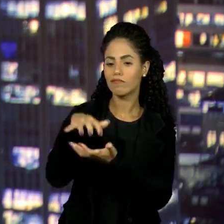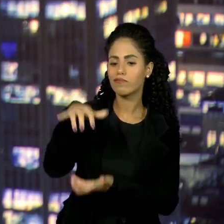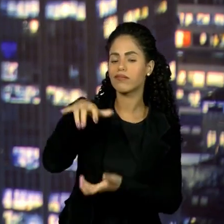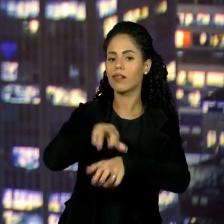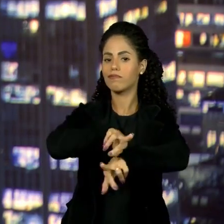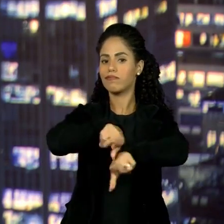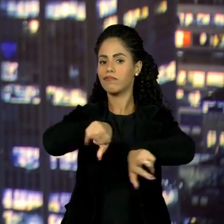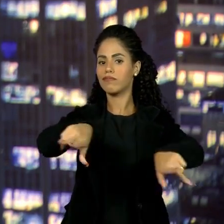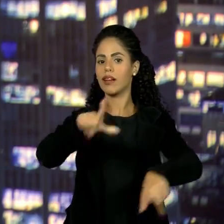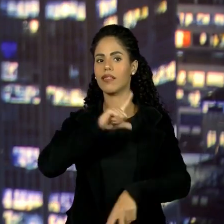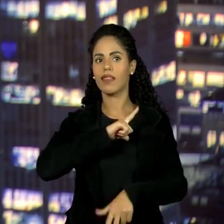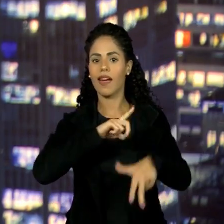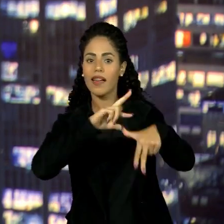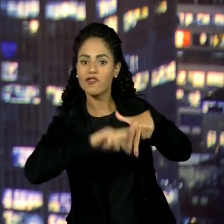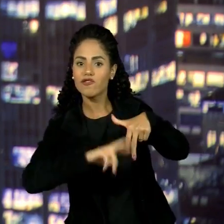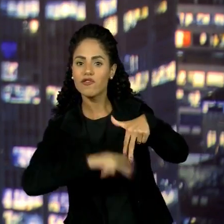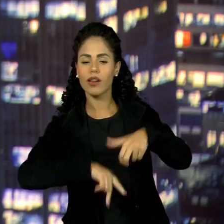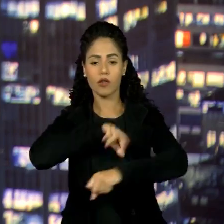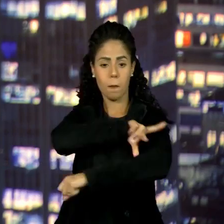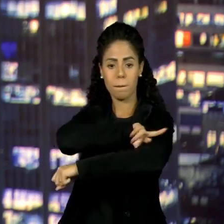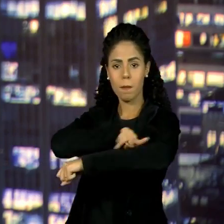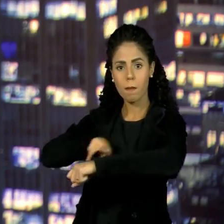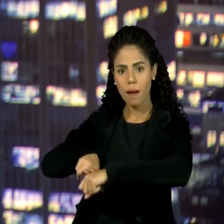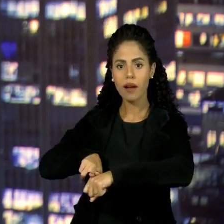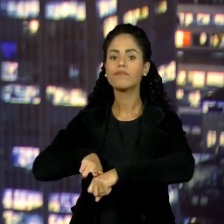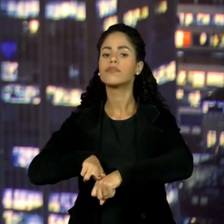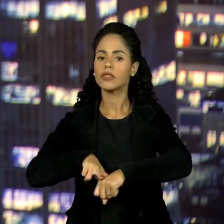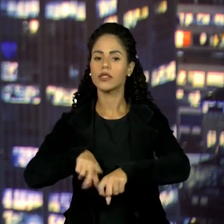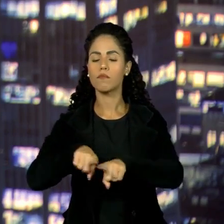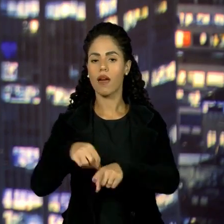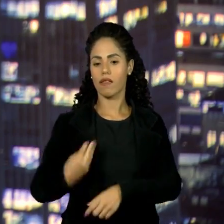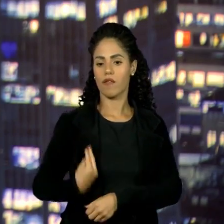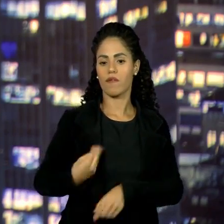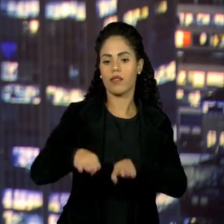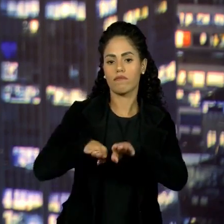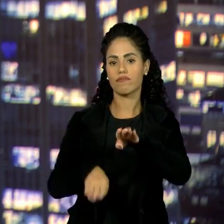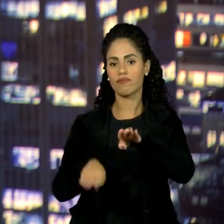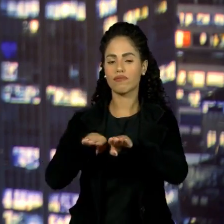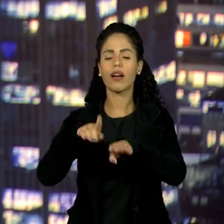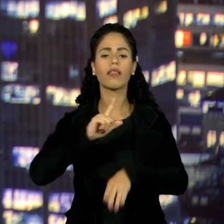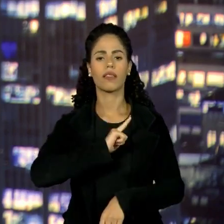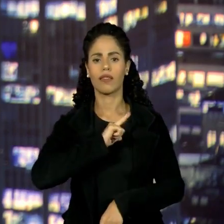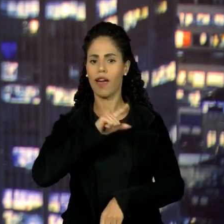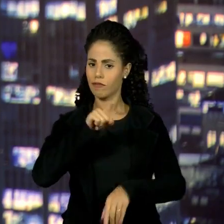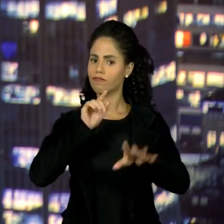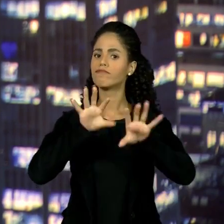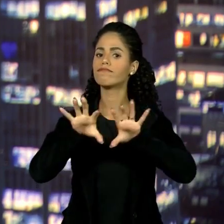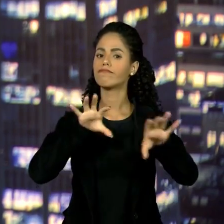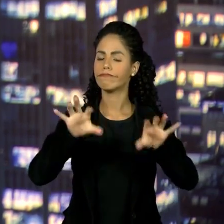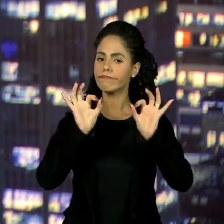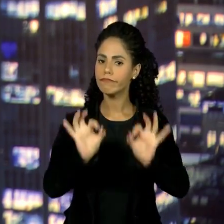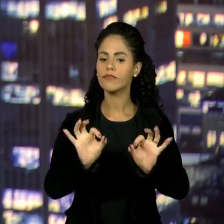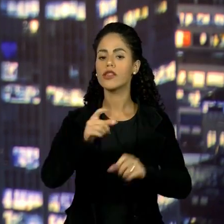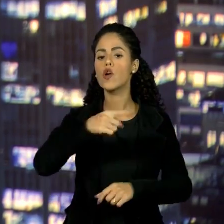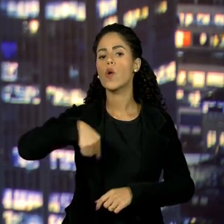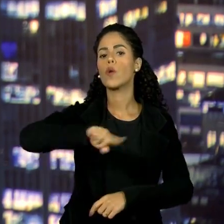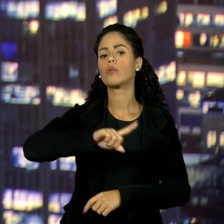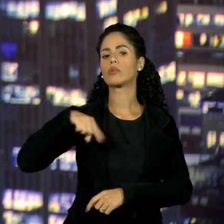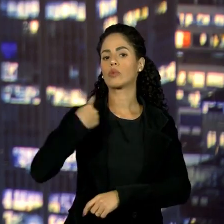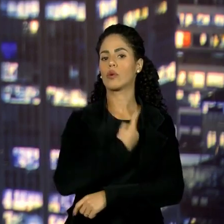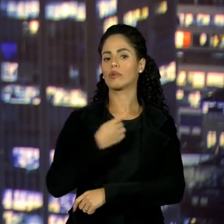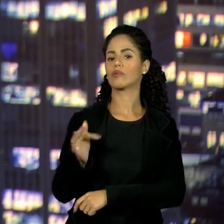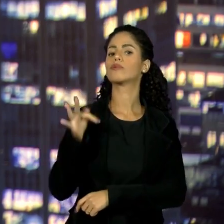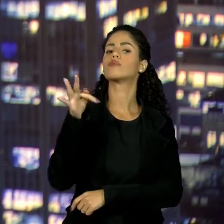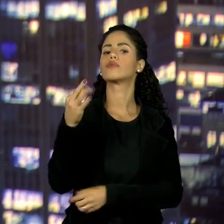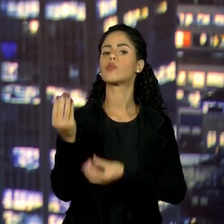vários. Gênero, raça, classe social, como o Dr. Kalash disse, influenciam e muito na forma como seremos tratados no fim da